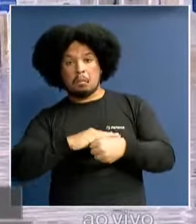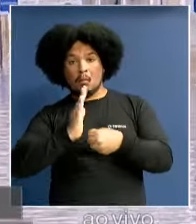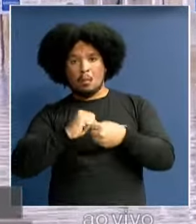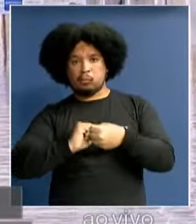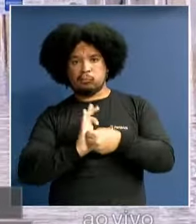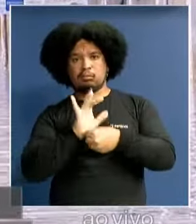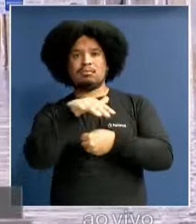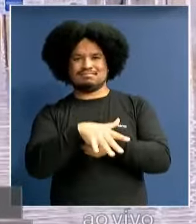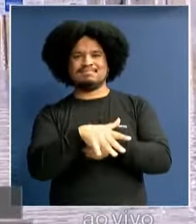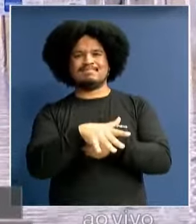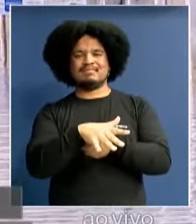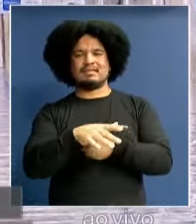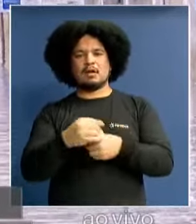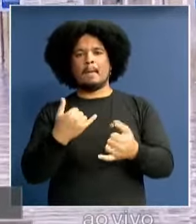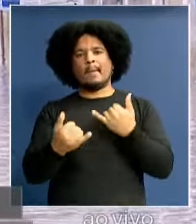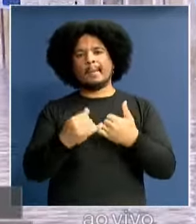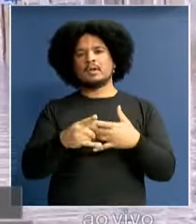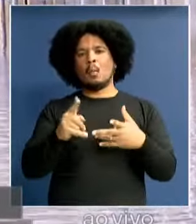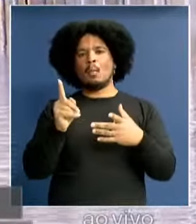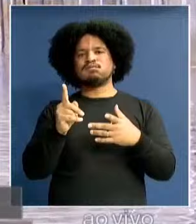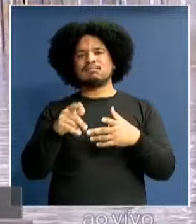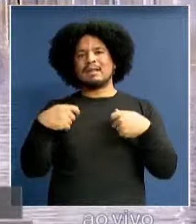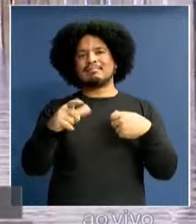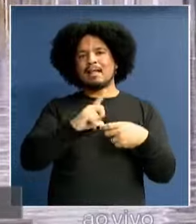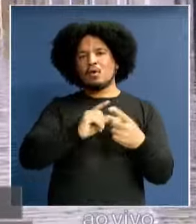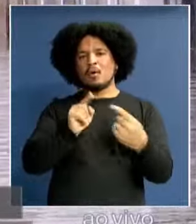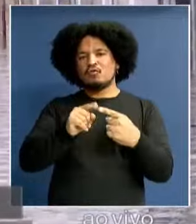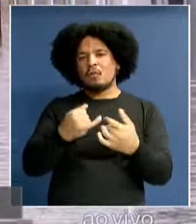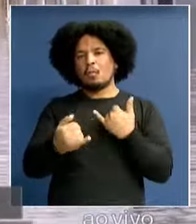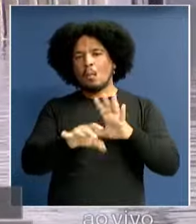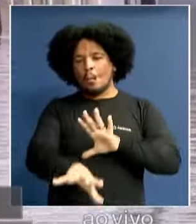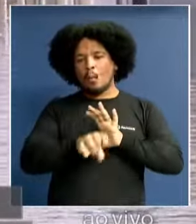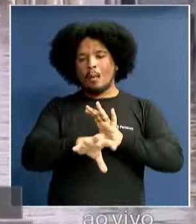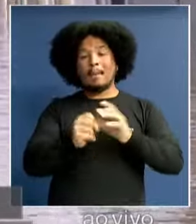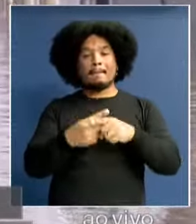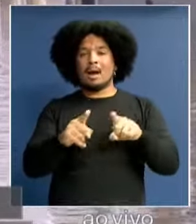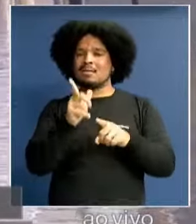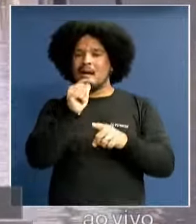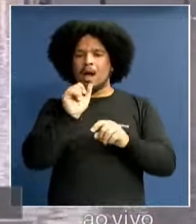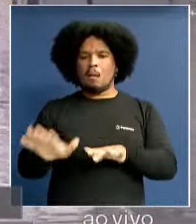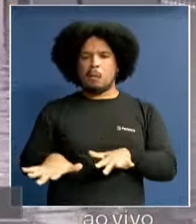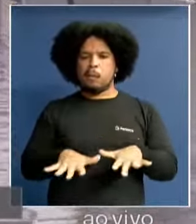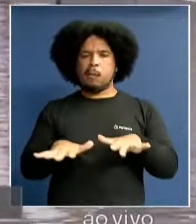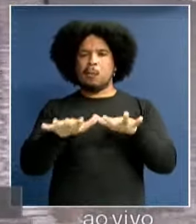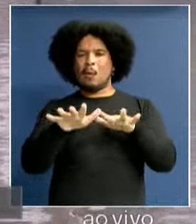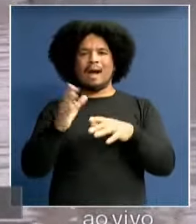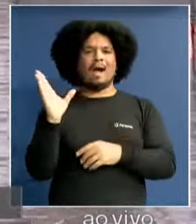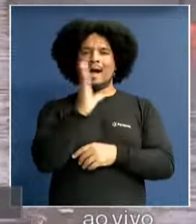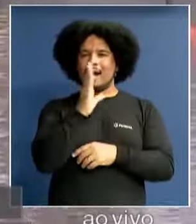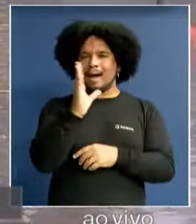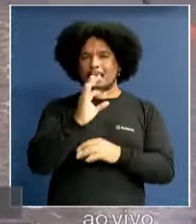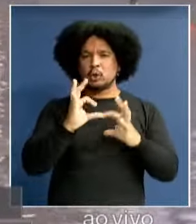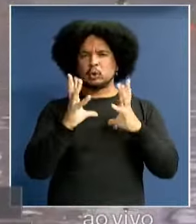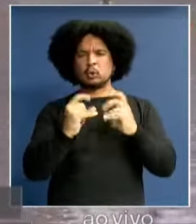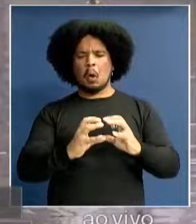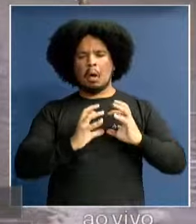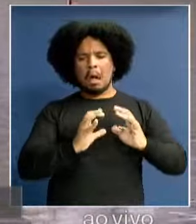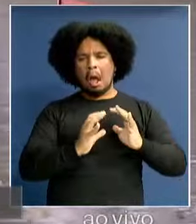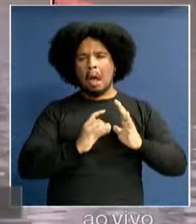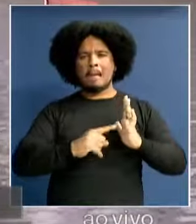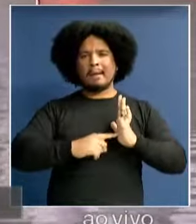que deveriam jogar para fora da cidade, que deveriam drenar, porque a água subiu muito rápido, as casas de bombeamento estavam desligadas